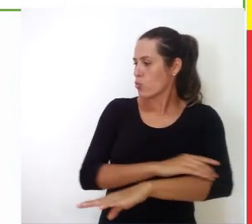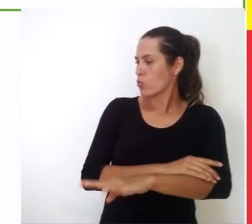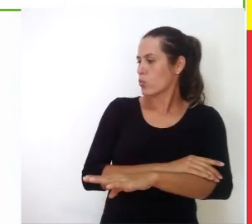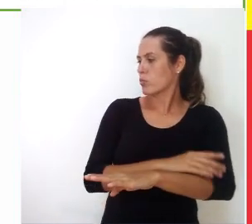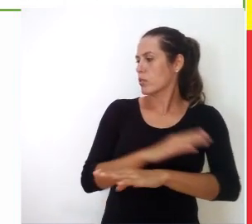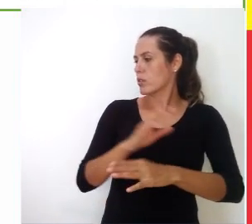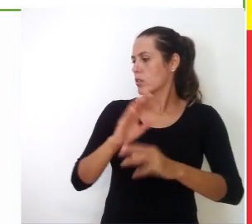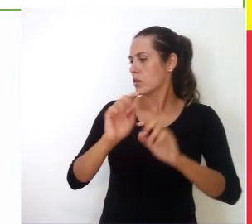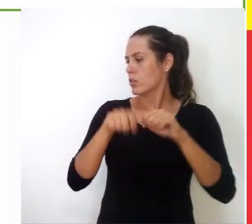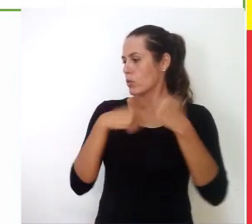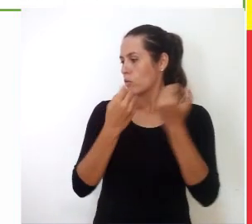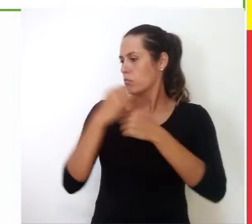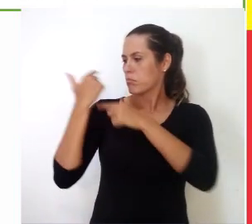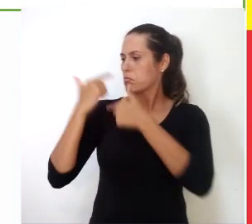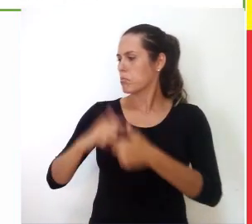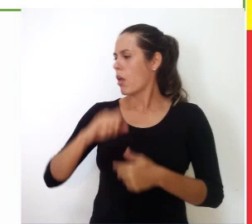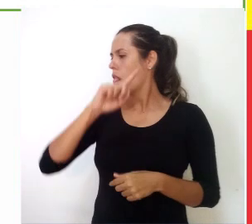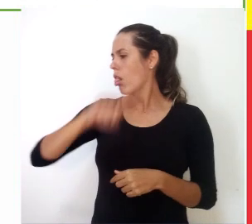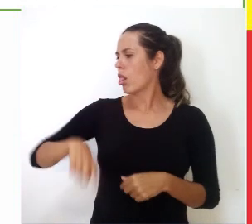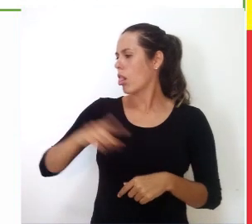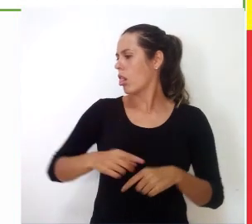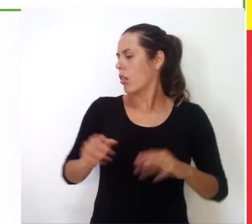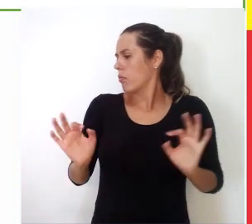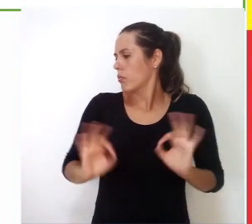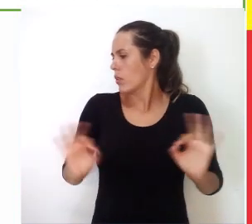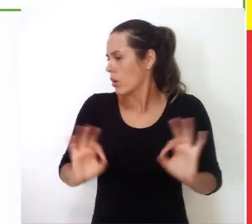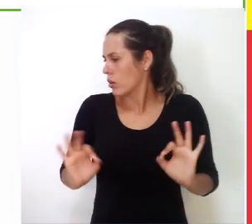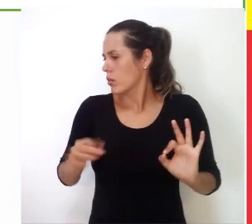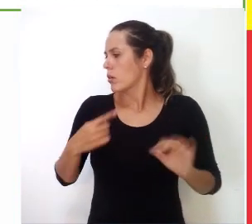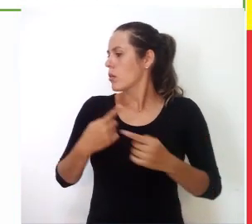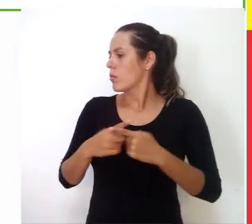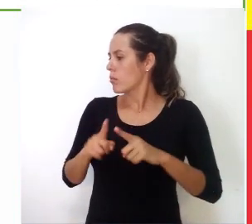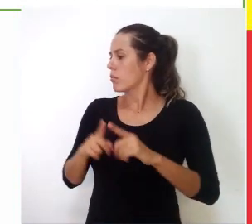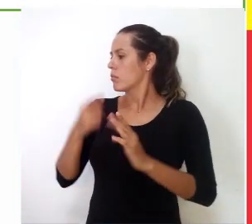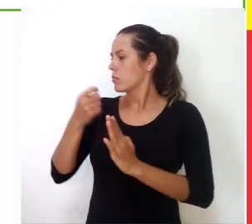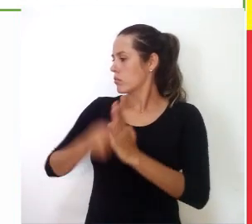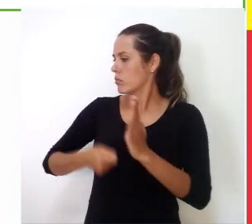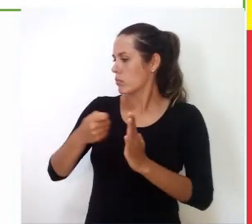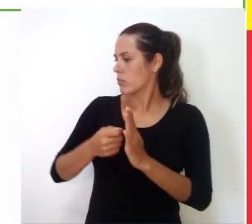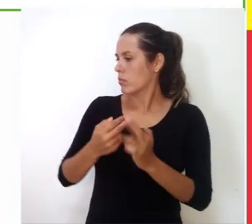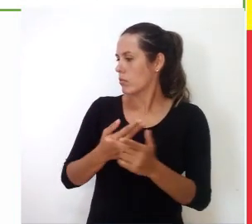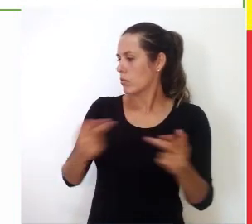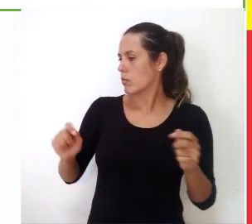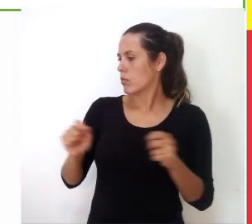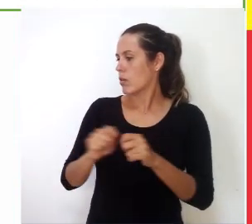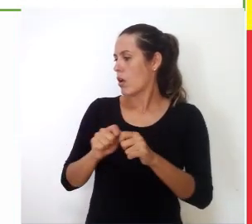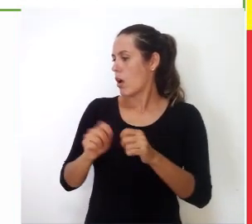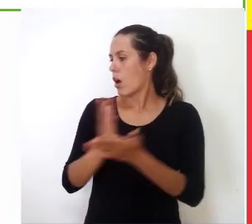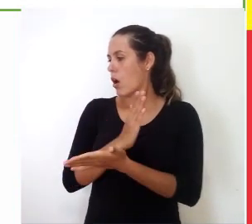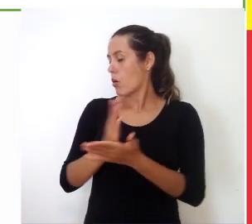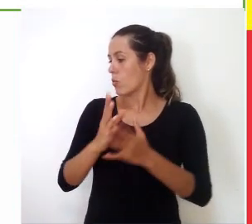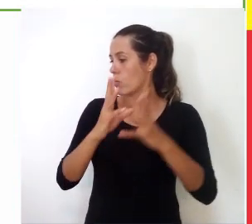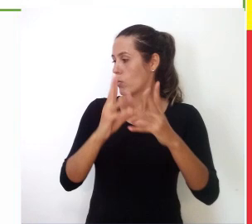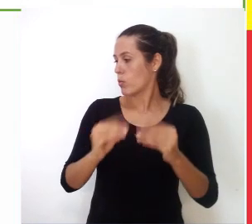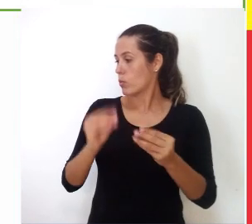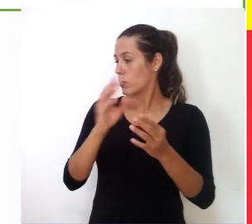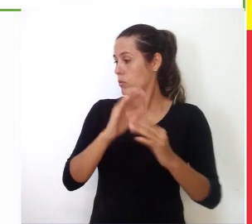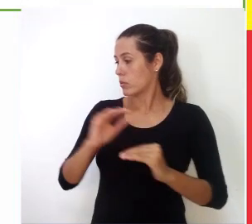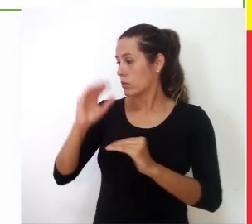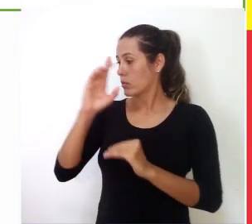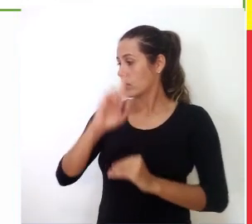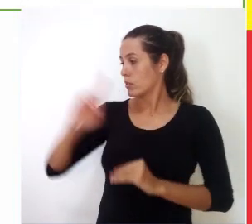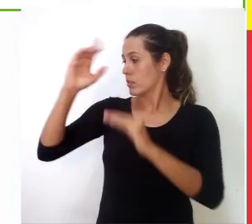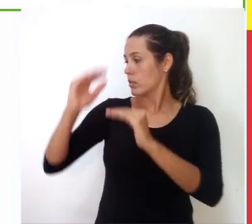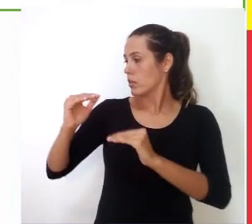essência divina do Islã, aceitando muitos costumes sociais. Sua missão é